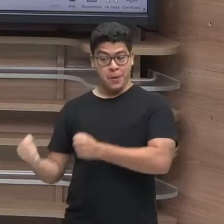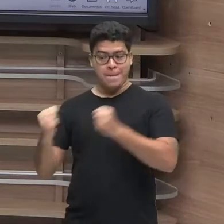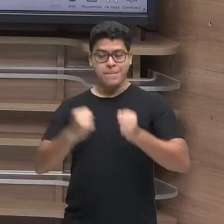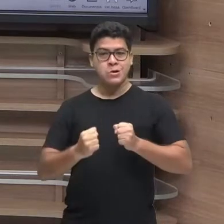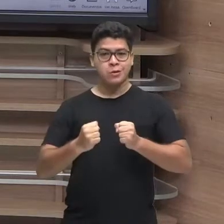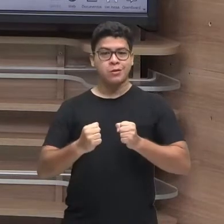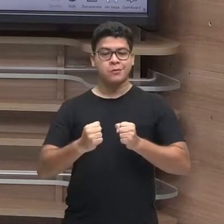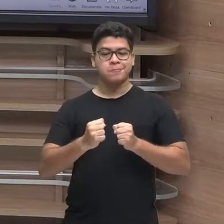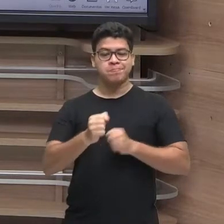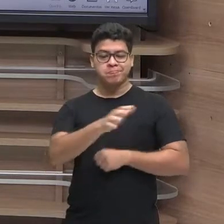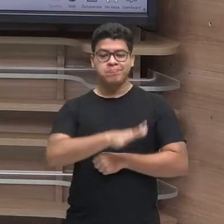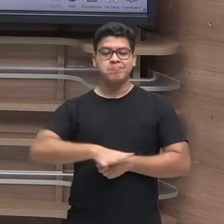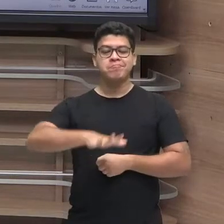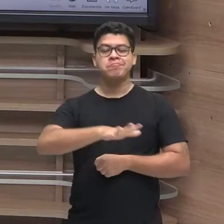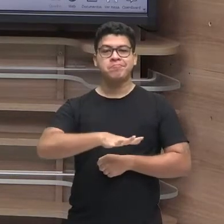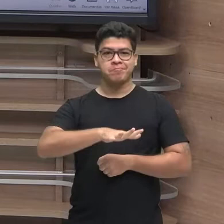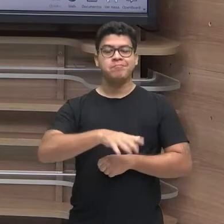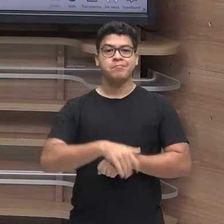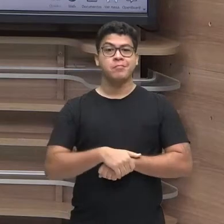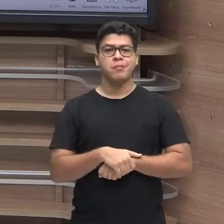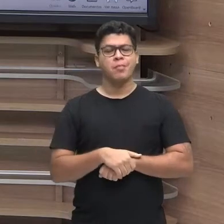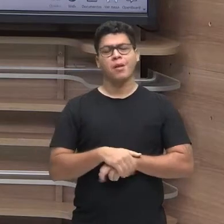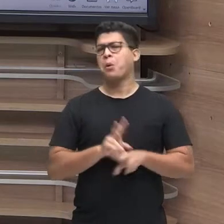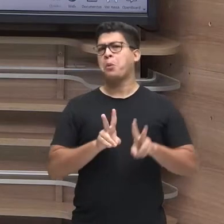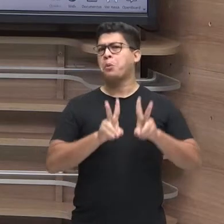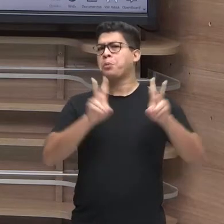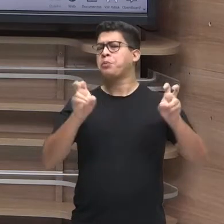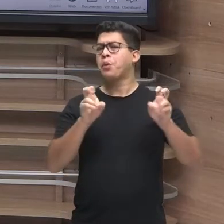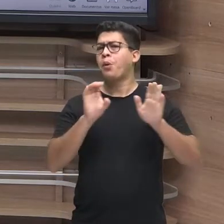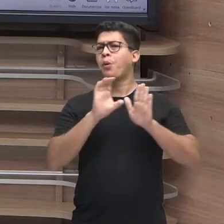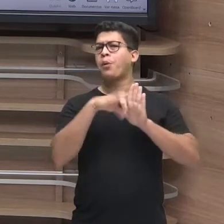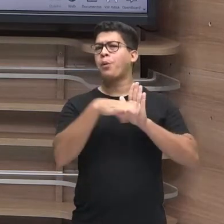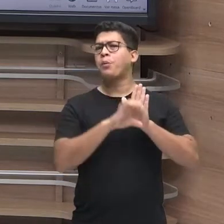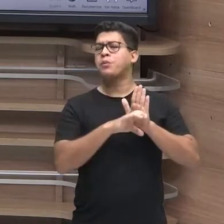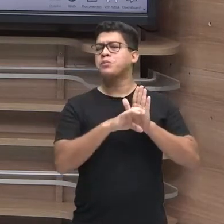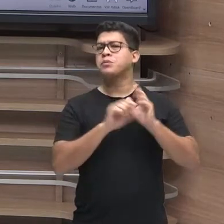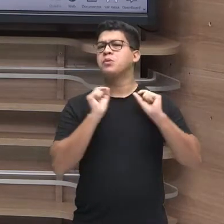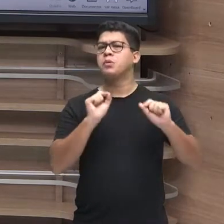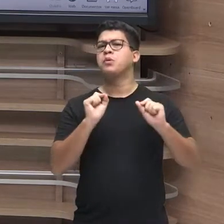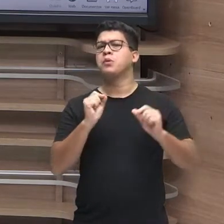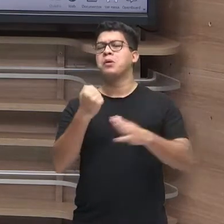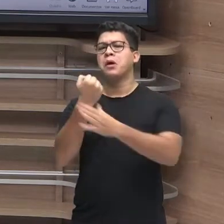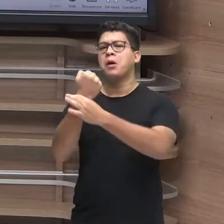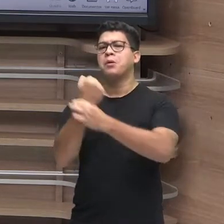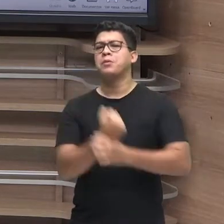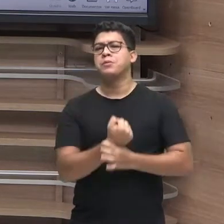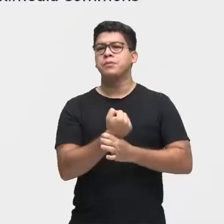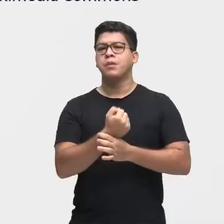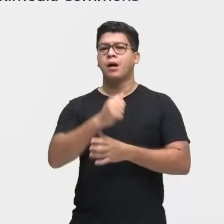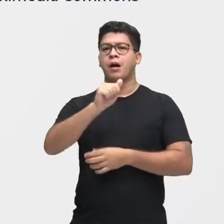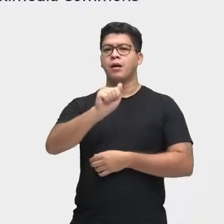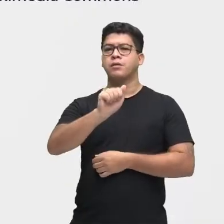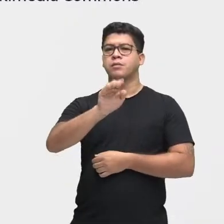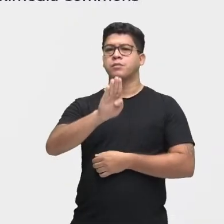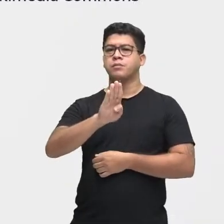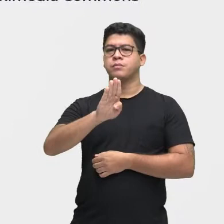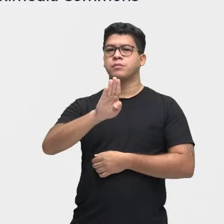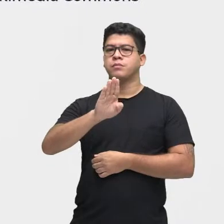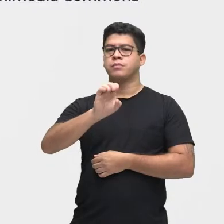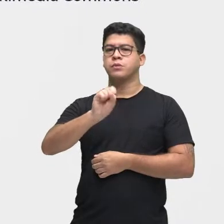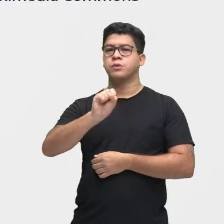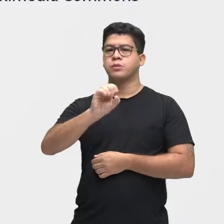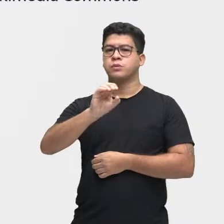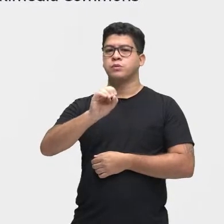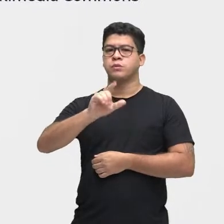nossa aula, nós vamos falar aí do conceito. O que é o absolutismo, professora? Então vamos lá, vou trazer a primeira